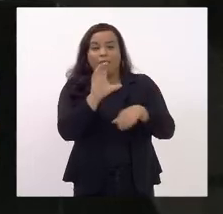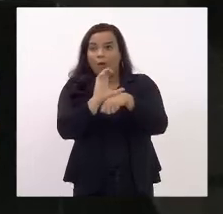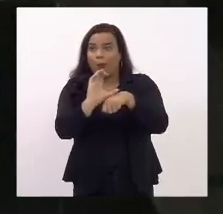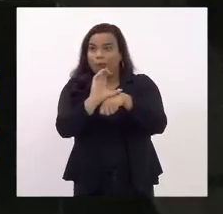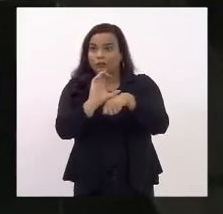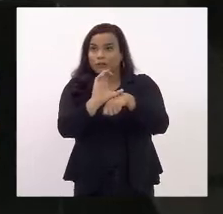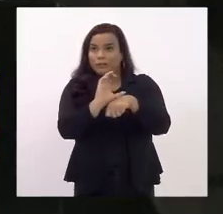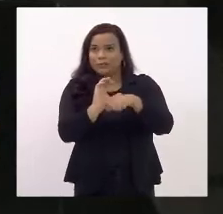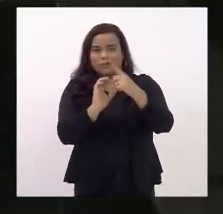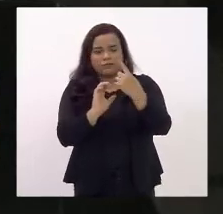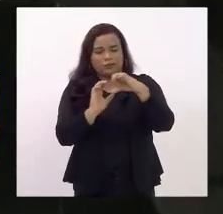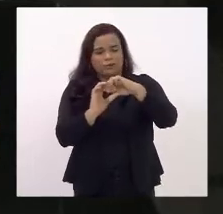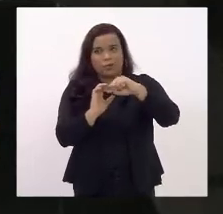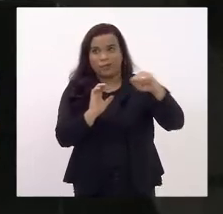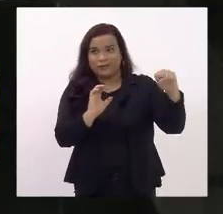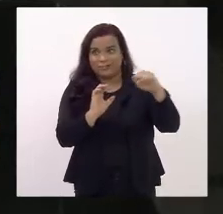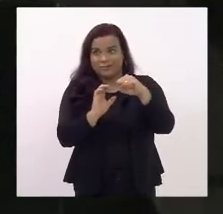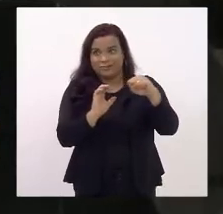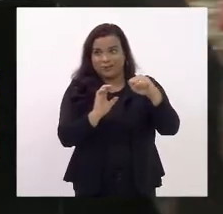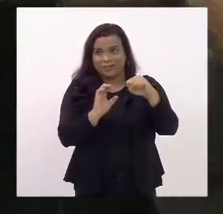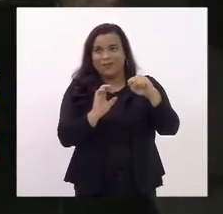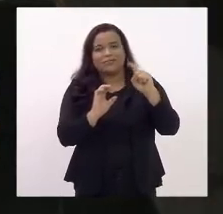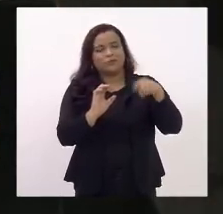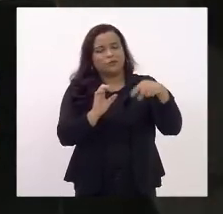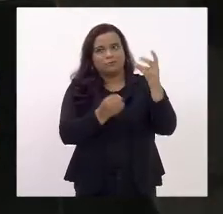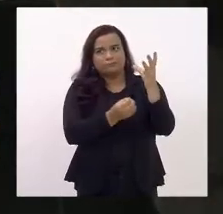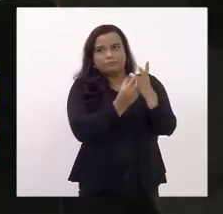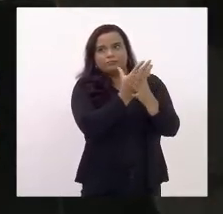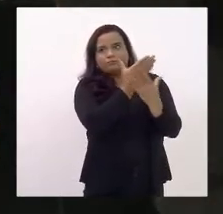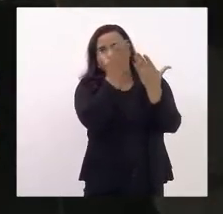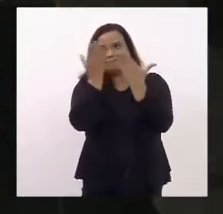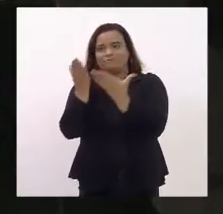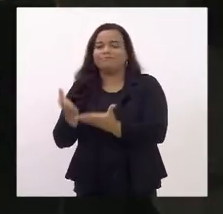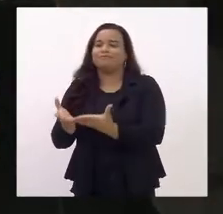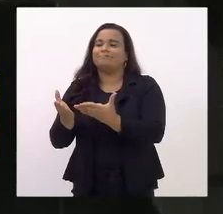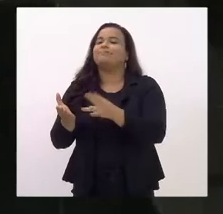de 88, que teve as suas bases